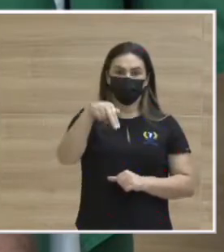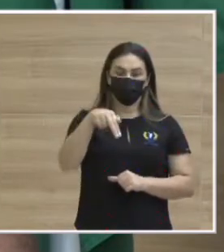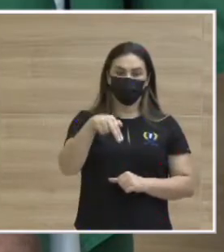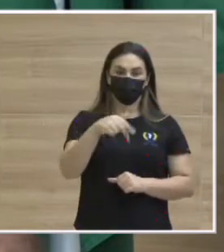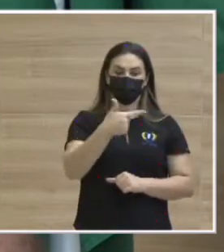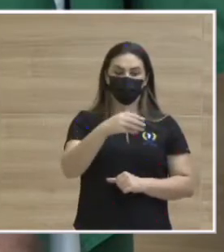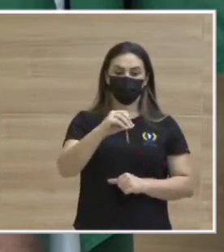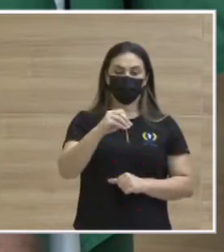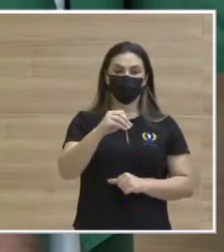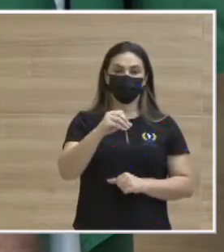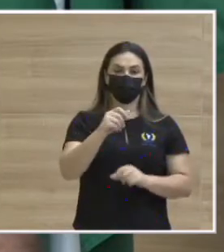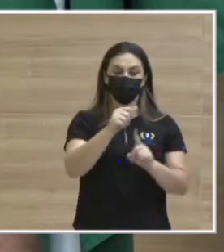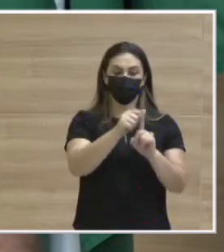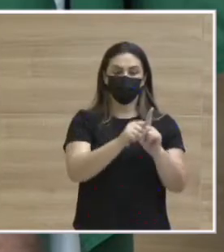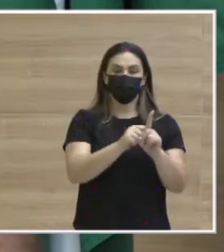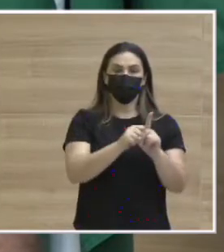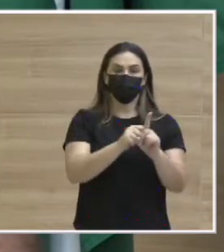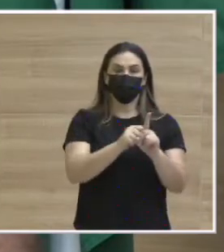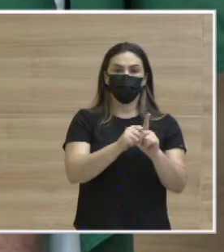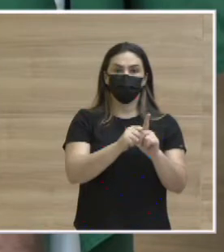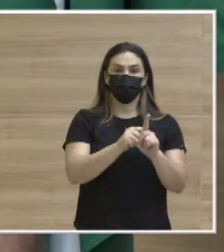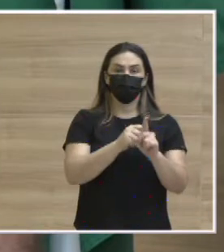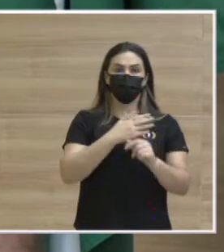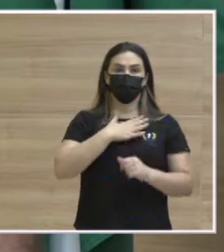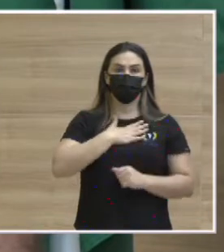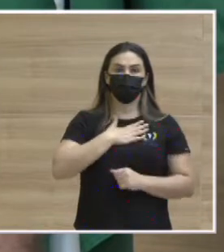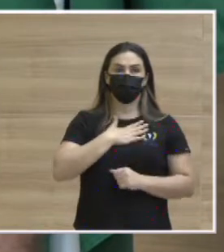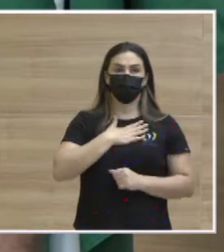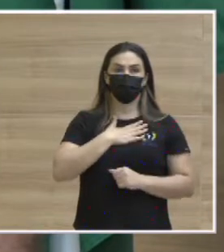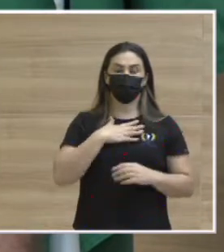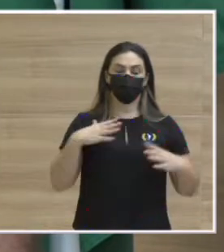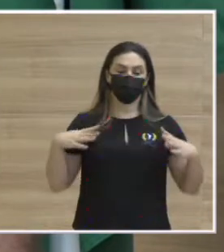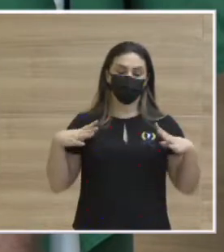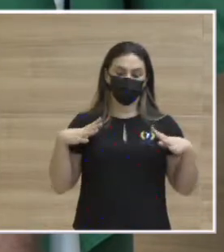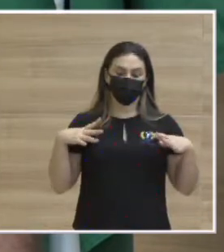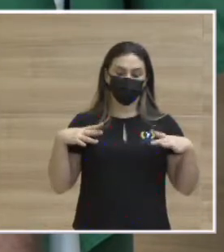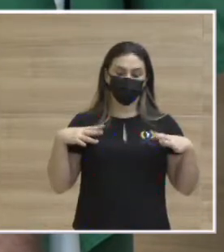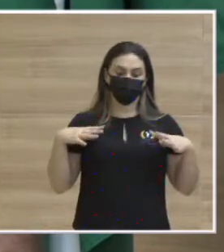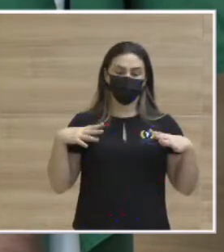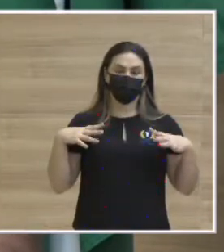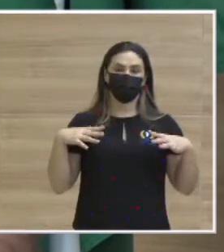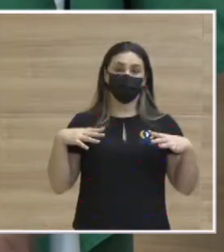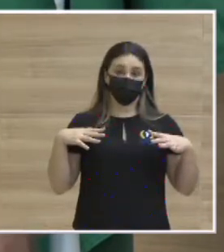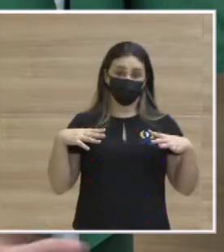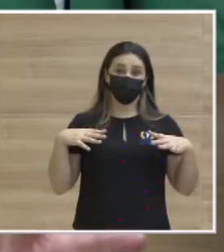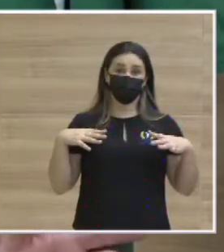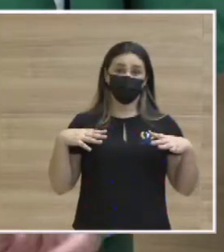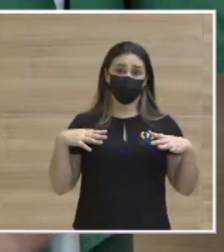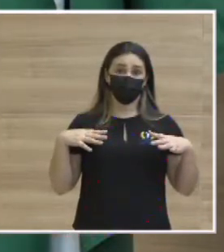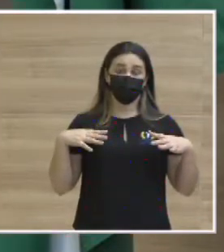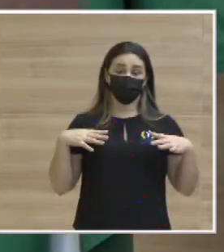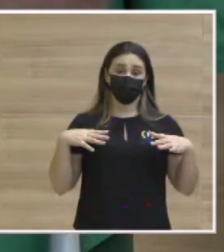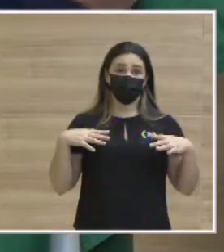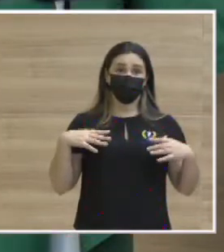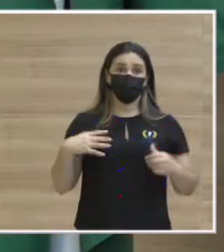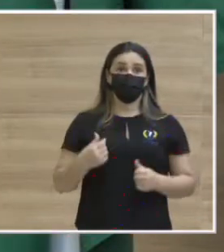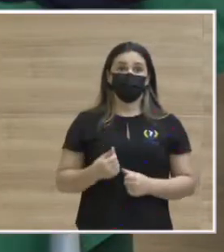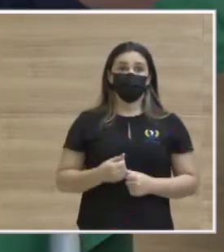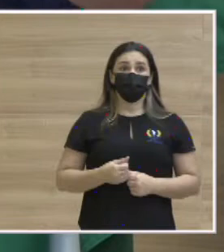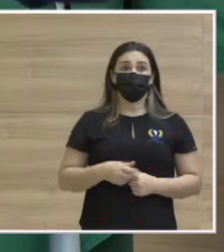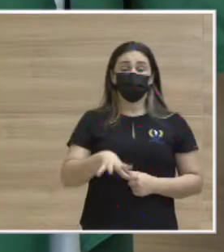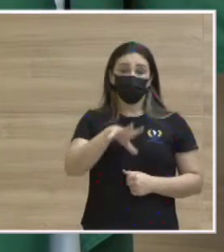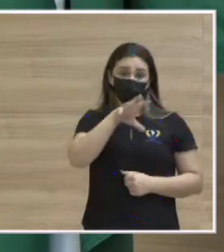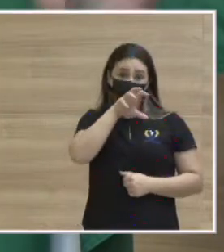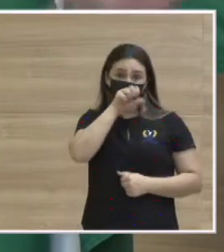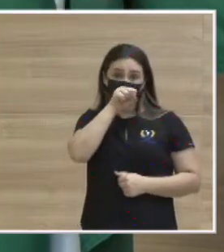20/12/2021 permaneci literalmente na ociosidade. Além de respirar, senhores, eu